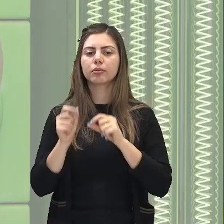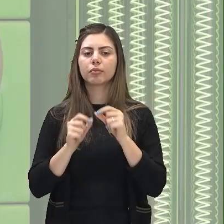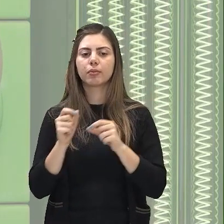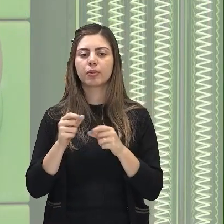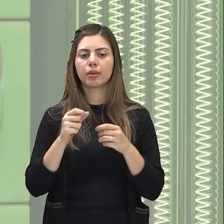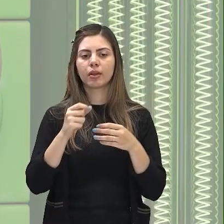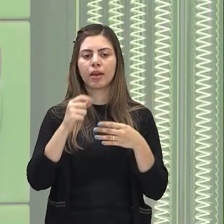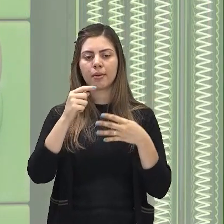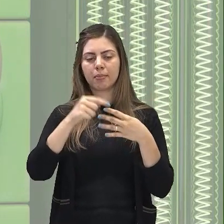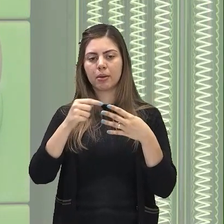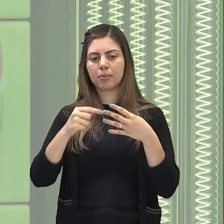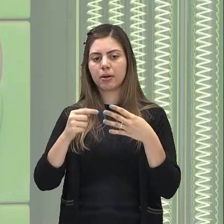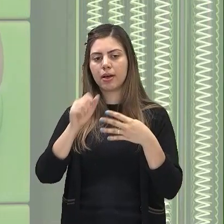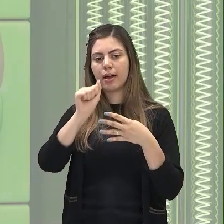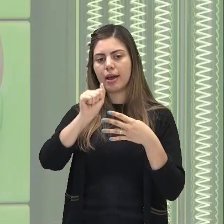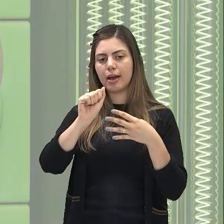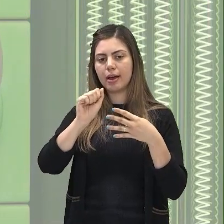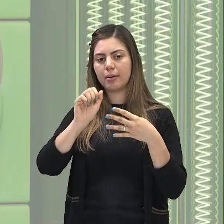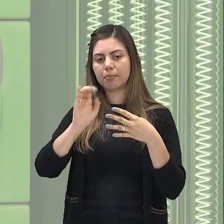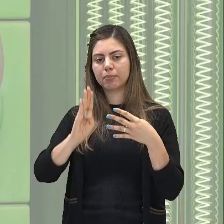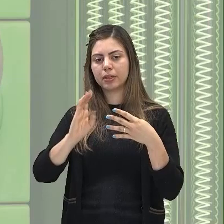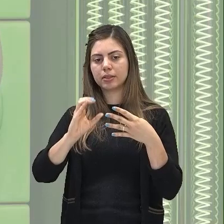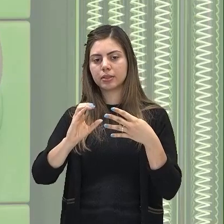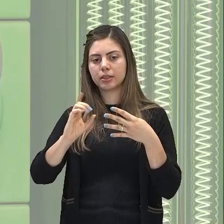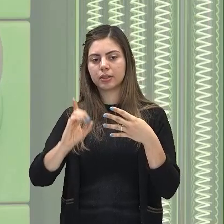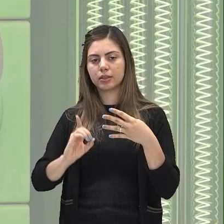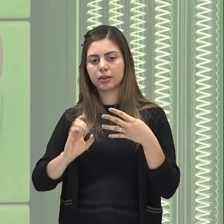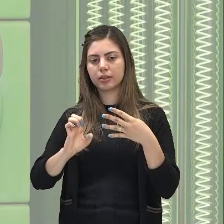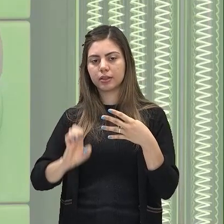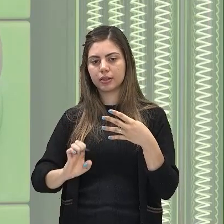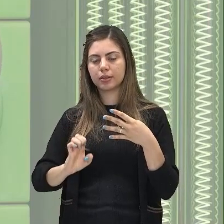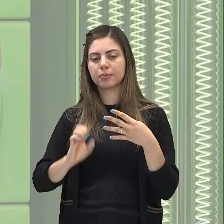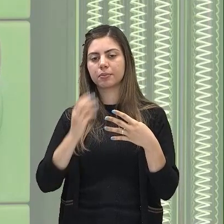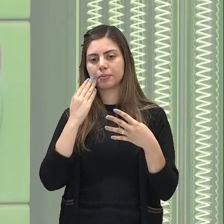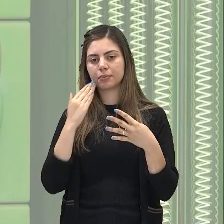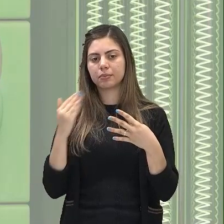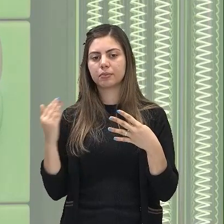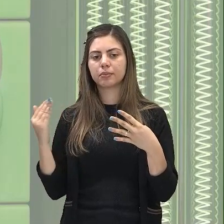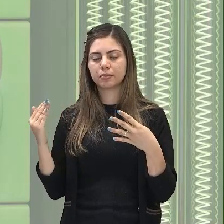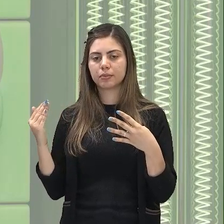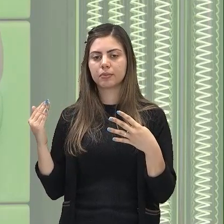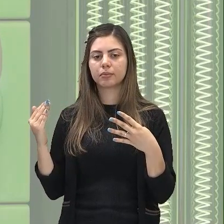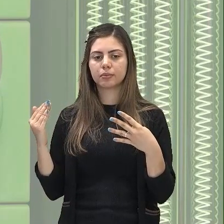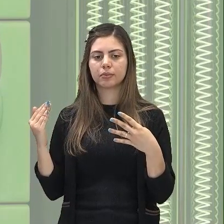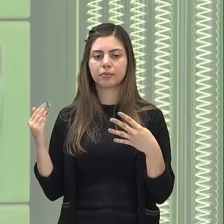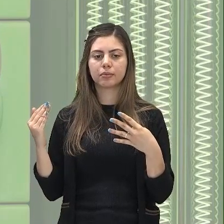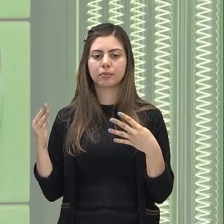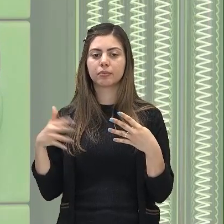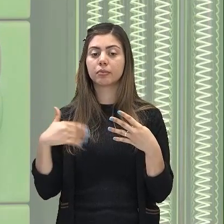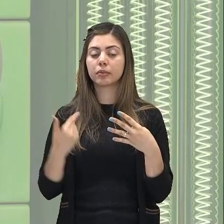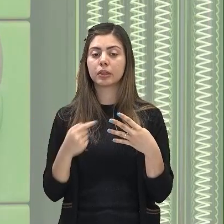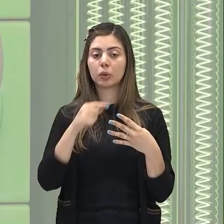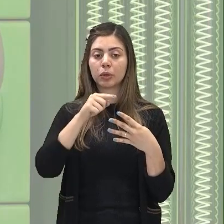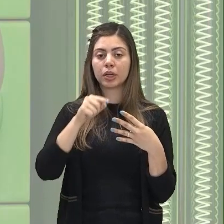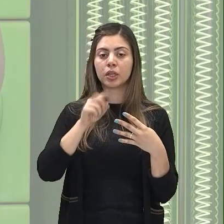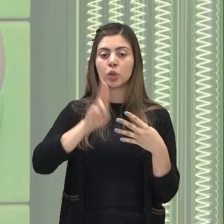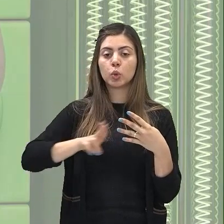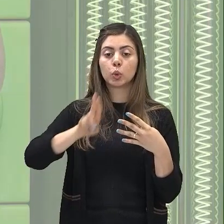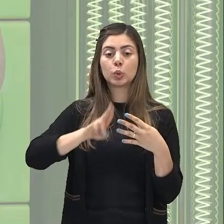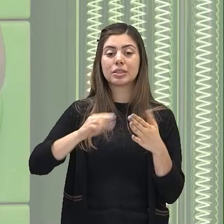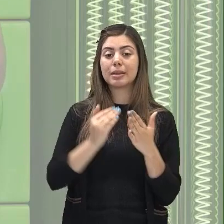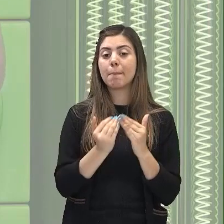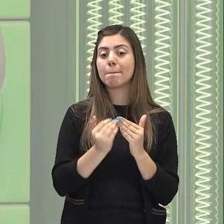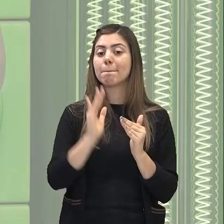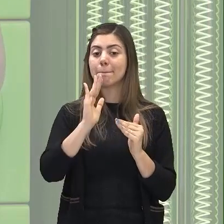ela vai do A ao E, do mais eficiente para o menos eficiente. O mais eficiente, ele vai ter aqui uma letra